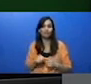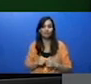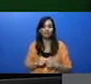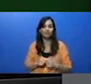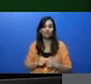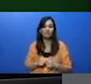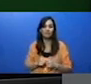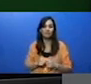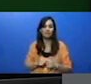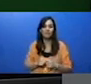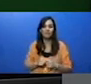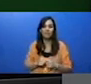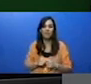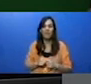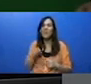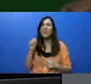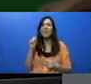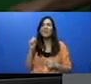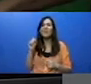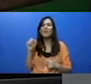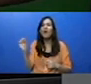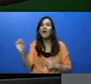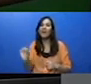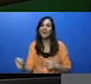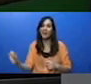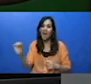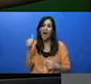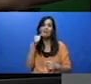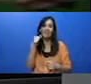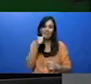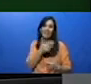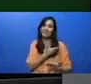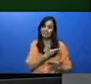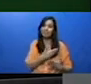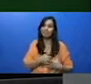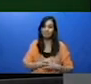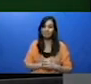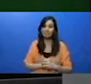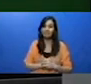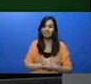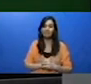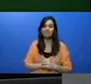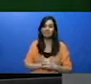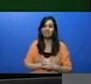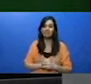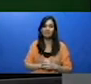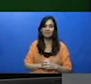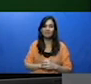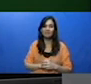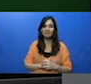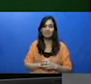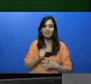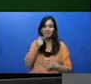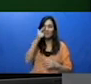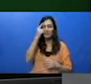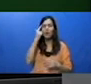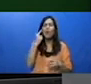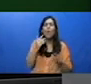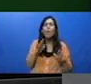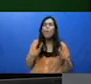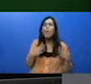contra 821. Quem marca o ponto? Maria. Então, olha lá. Qual